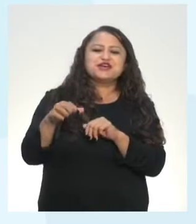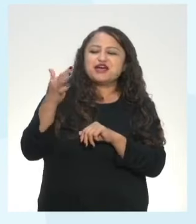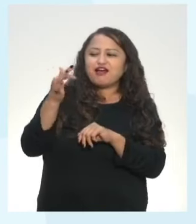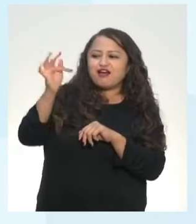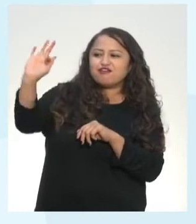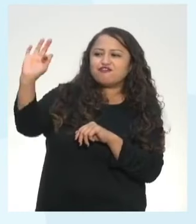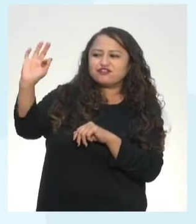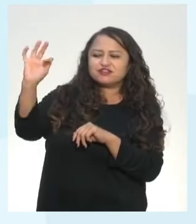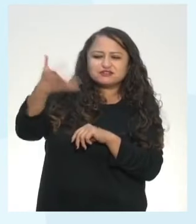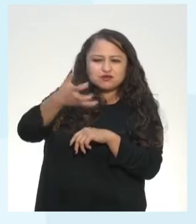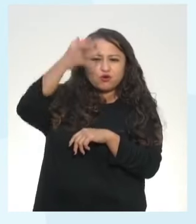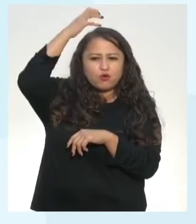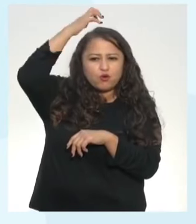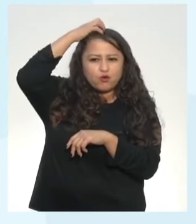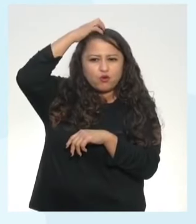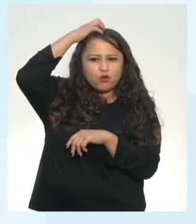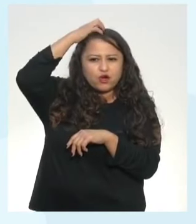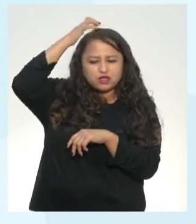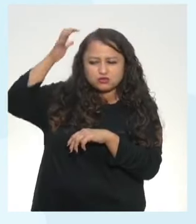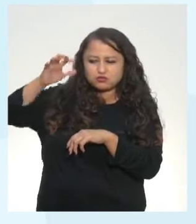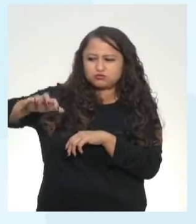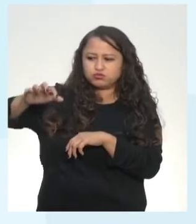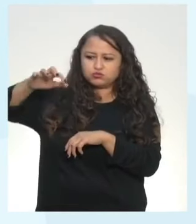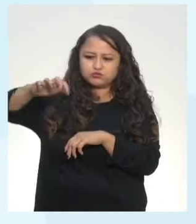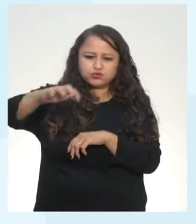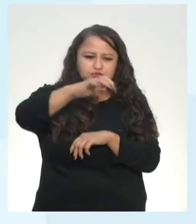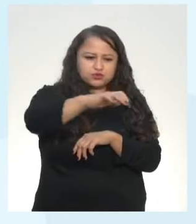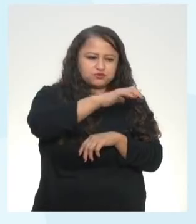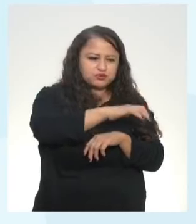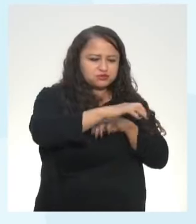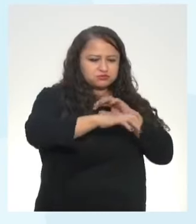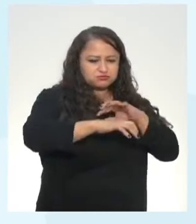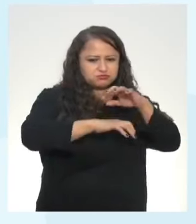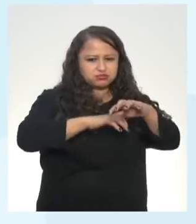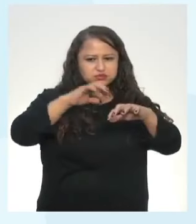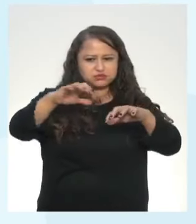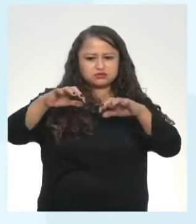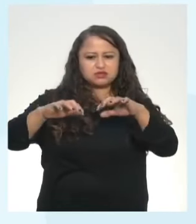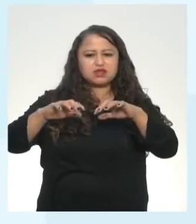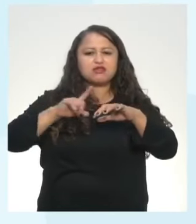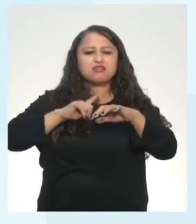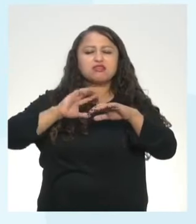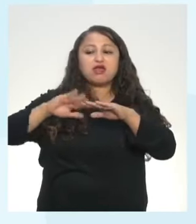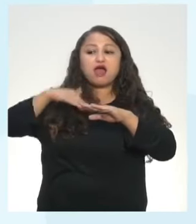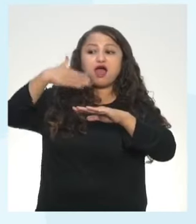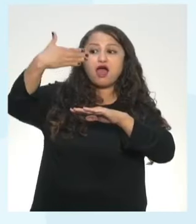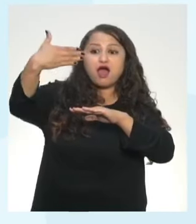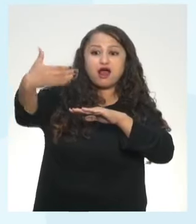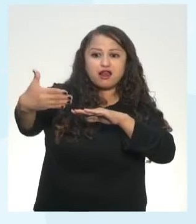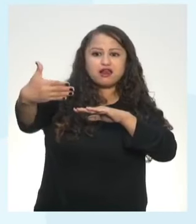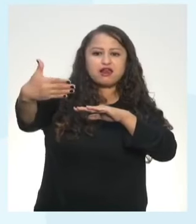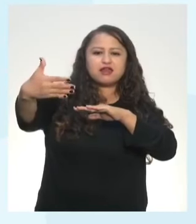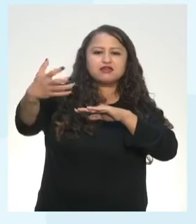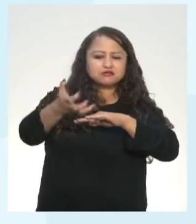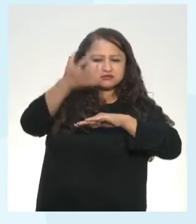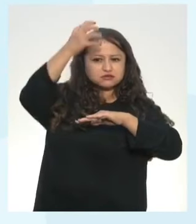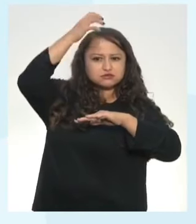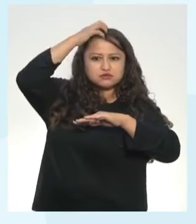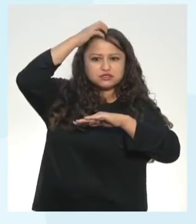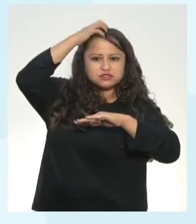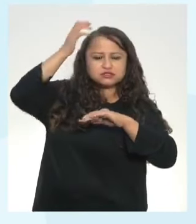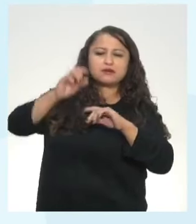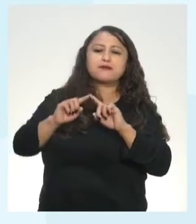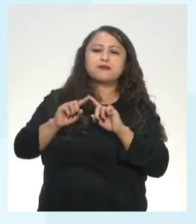dividido em vários condados que se estendiam para além dos domínios reais.